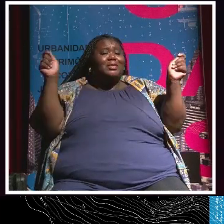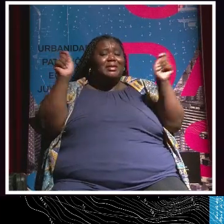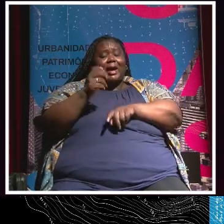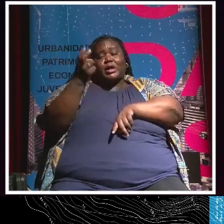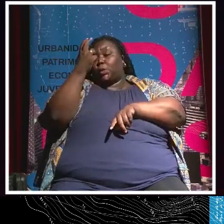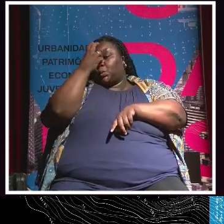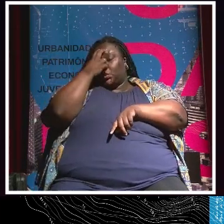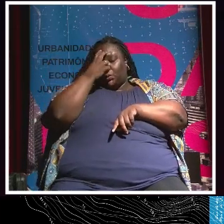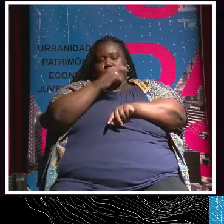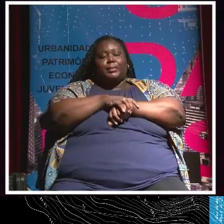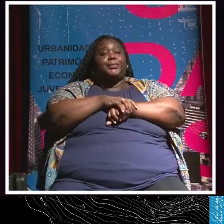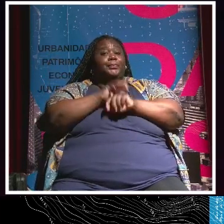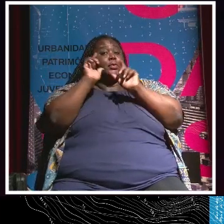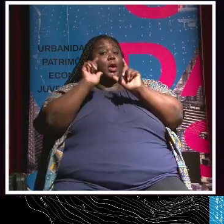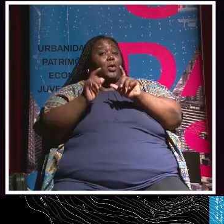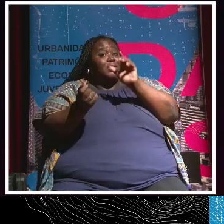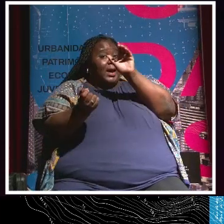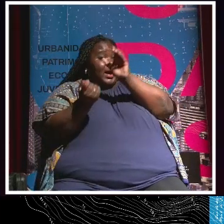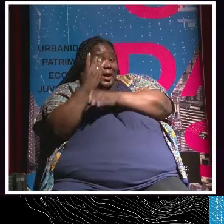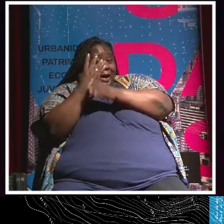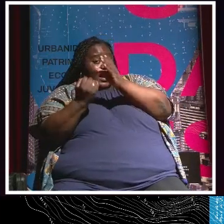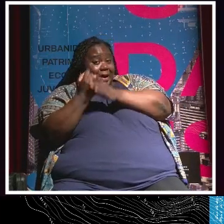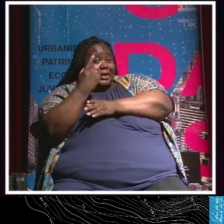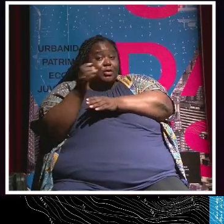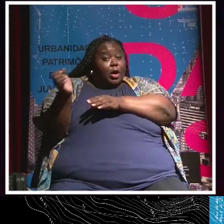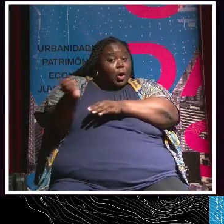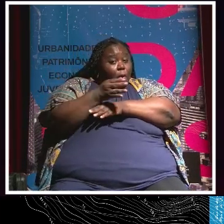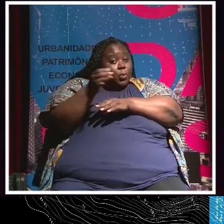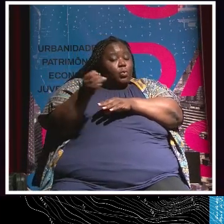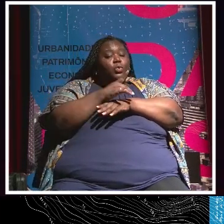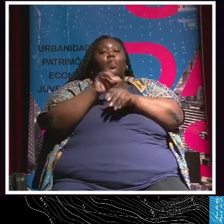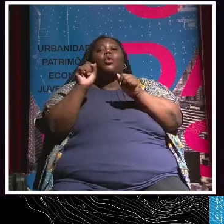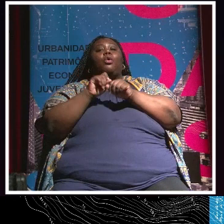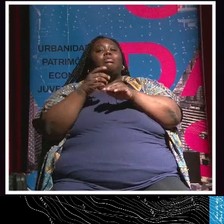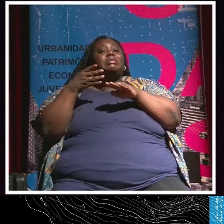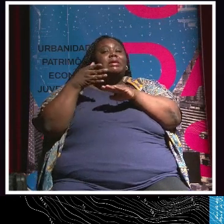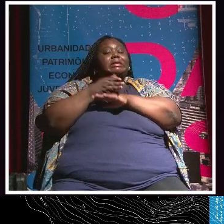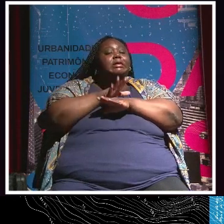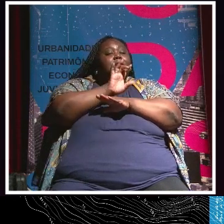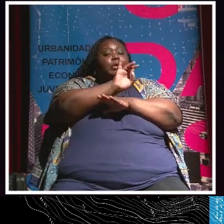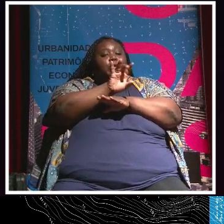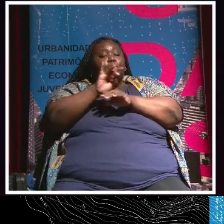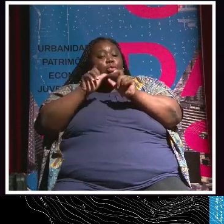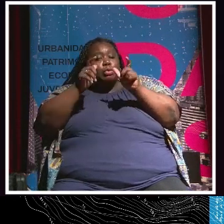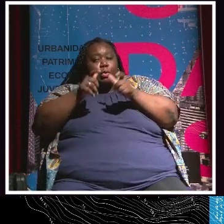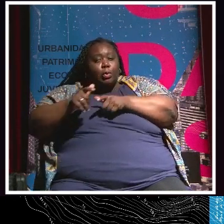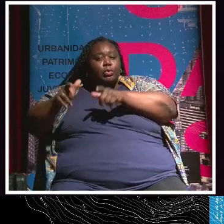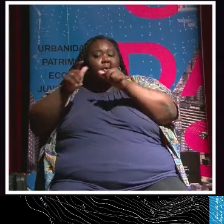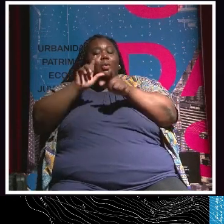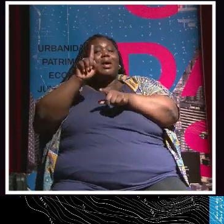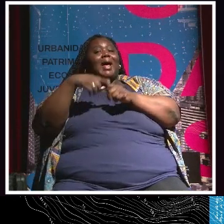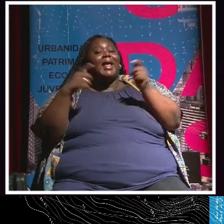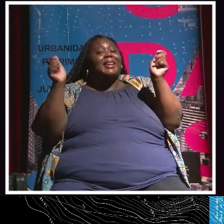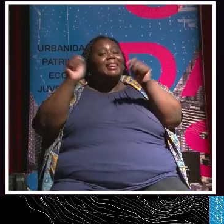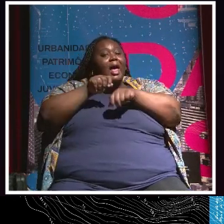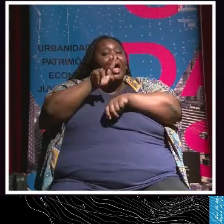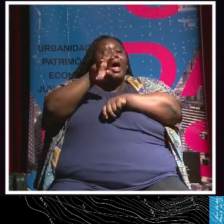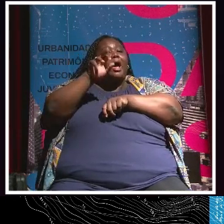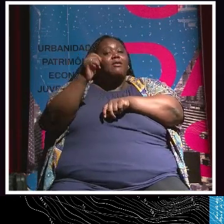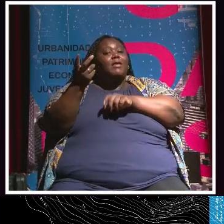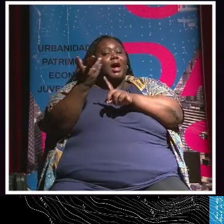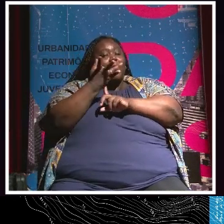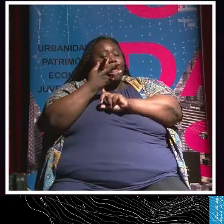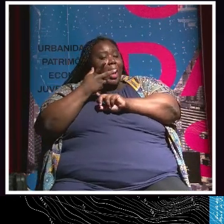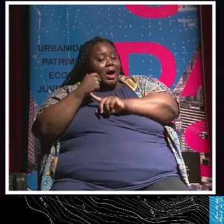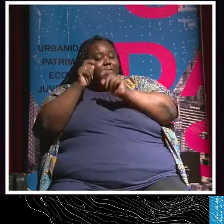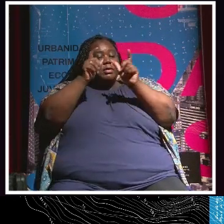culturais, onde a criatividade e a inovação permeiam cada esquina. é valorizar as expressões artísticas